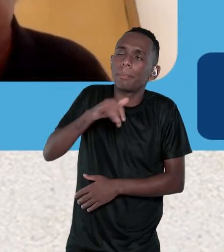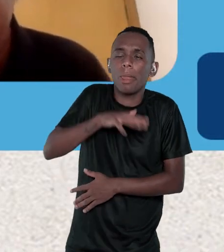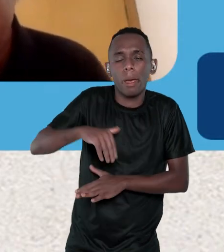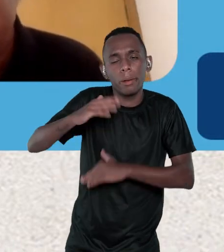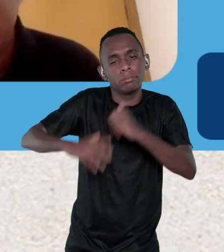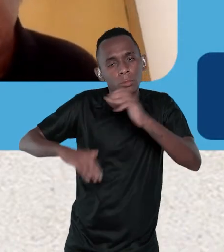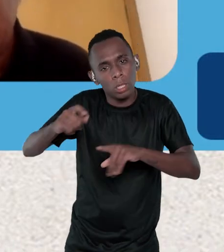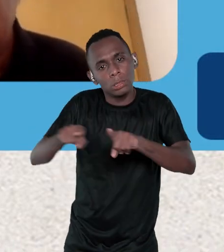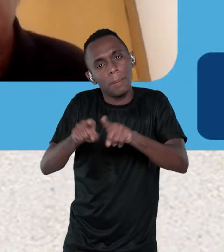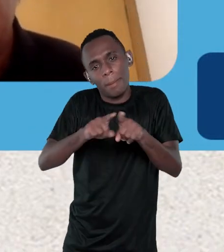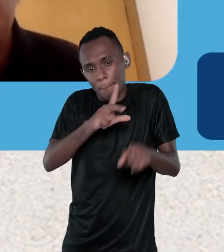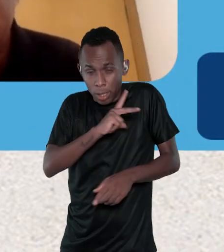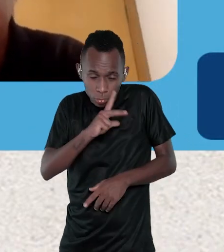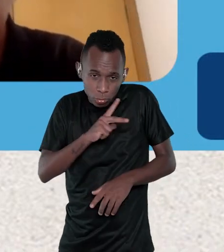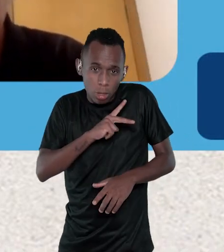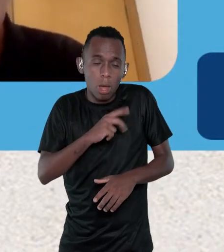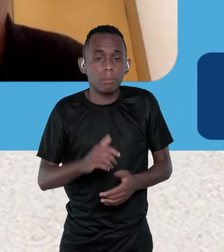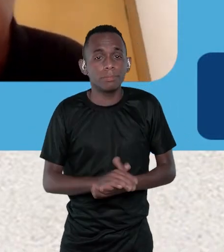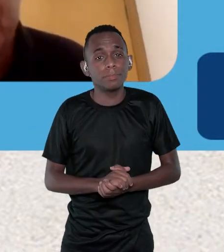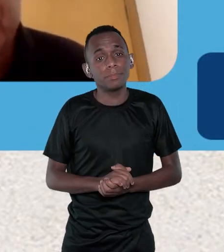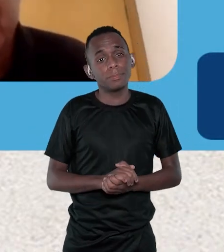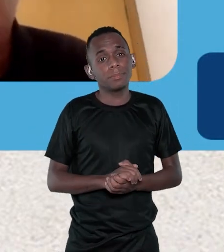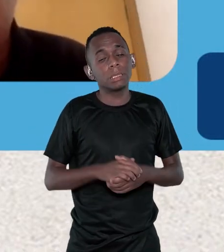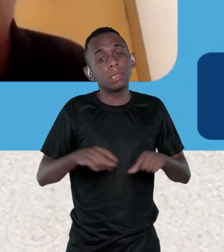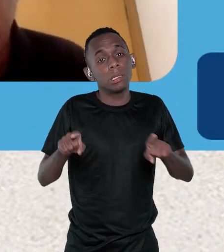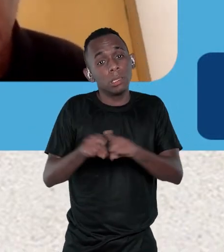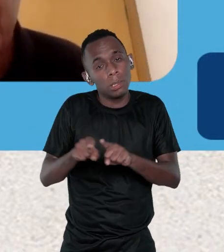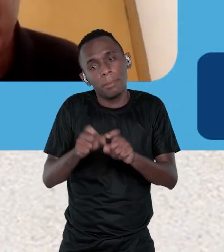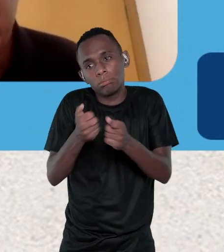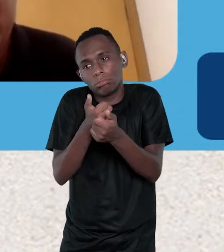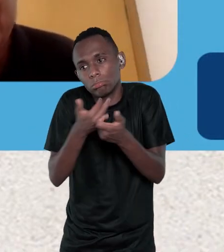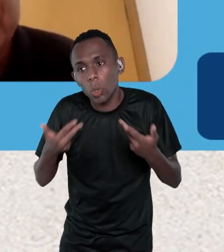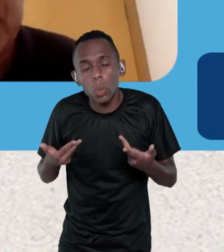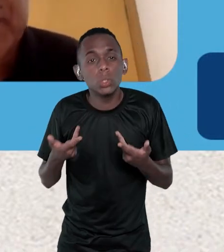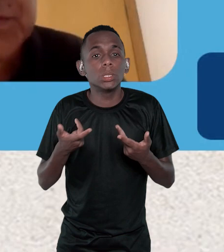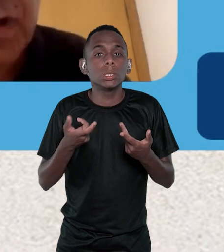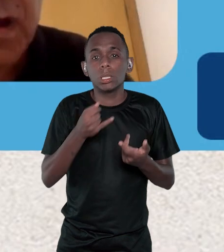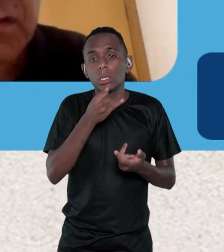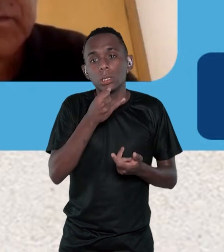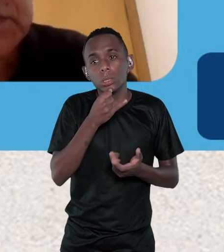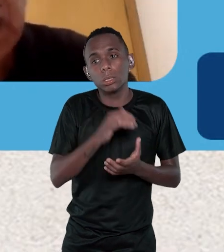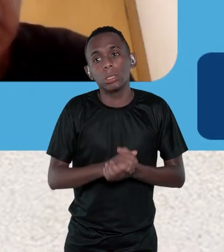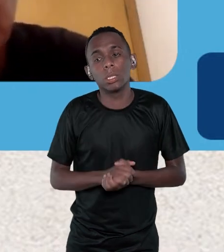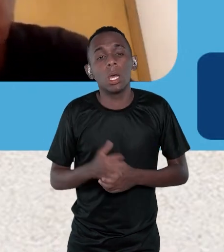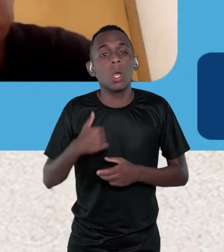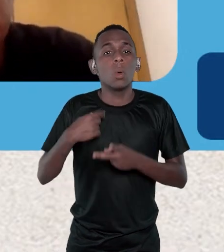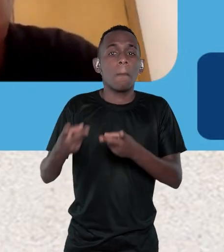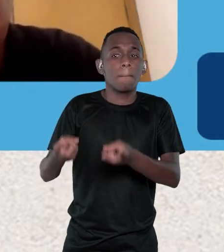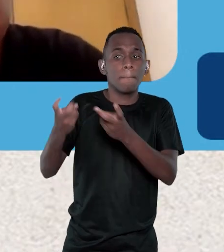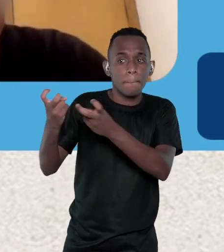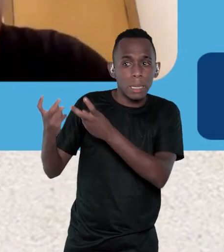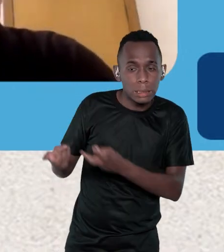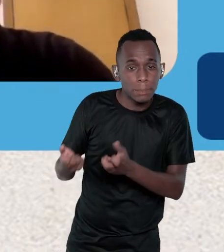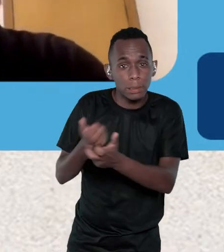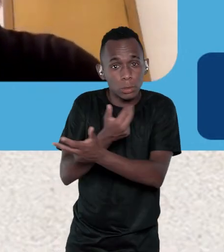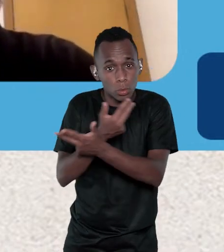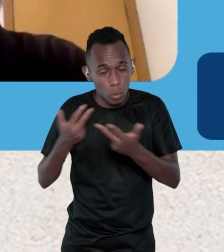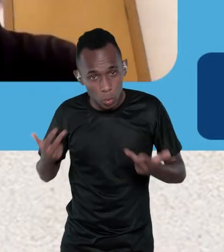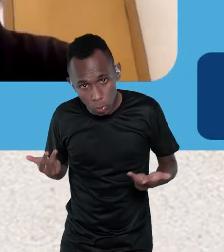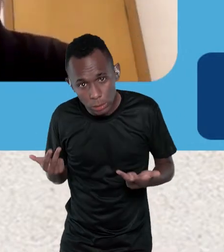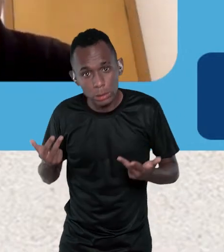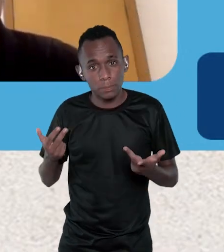coisas da minha vida, acontecidas na minha profissão, na minha vida pessoal, conto coisas,